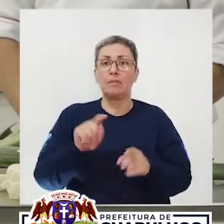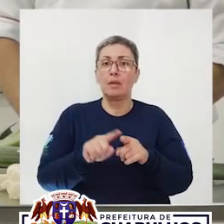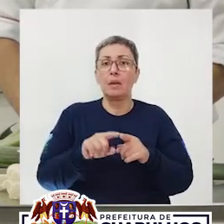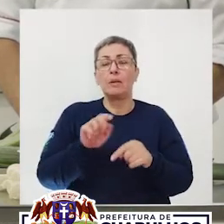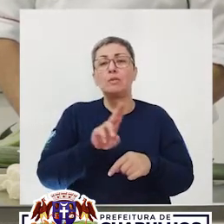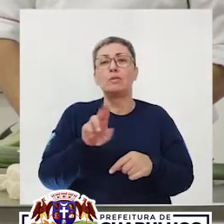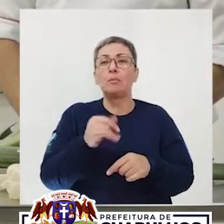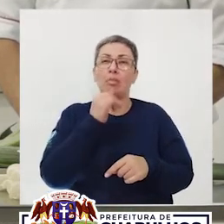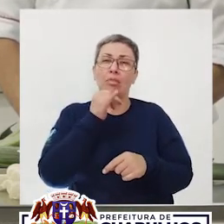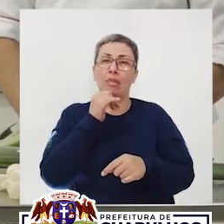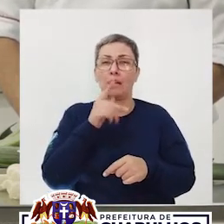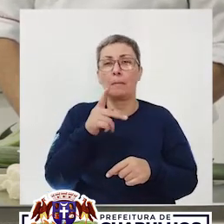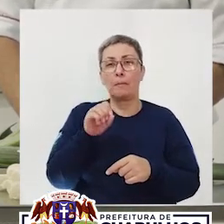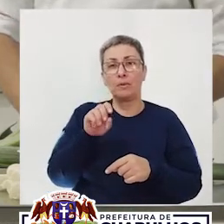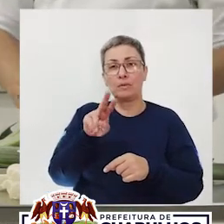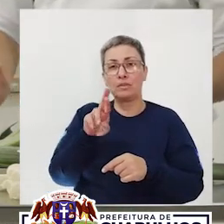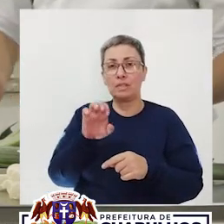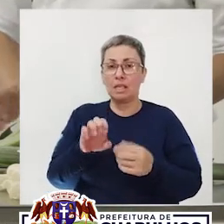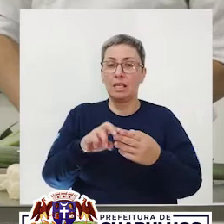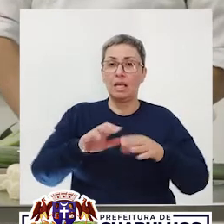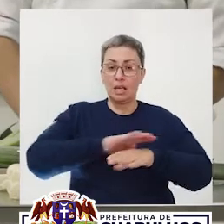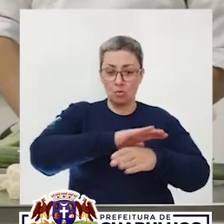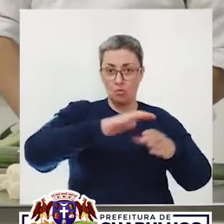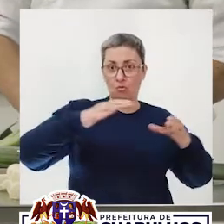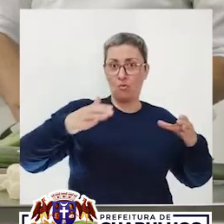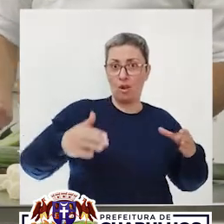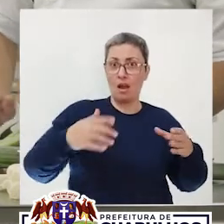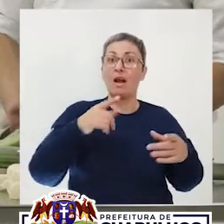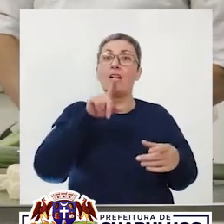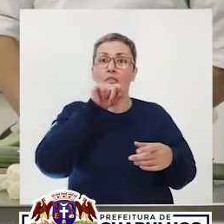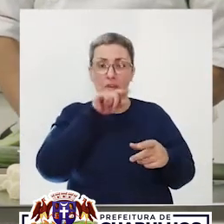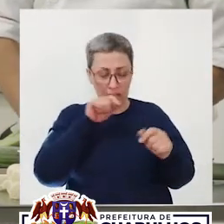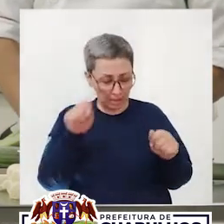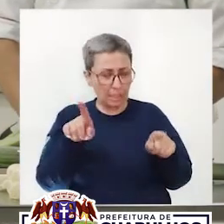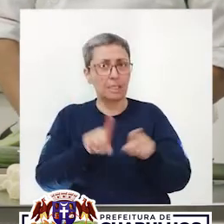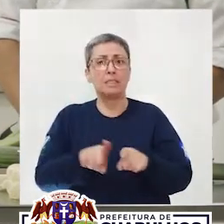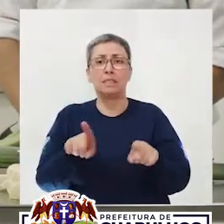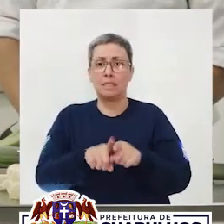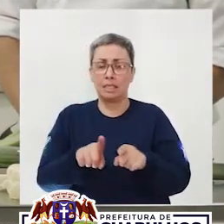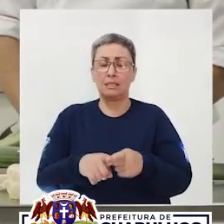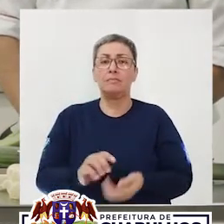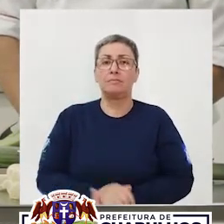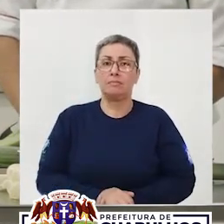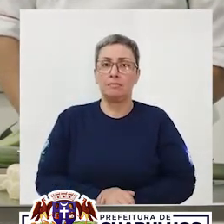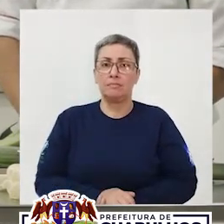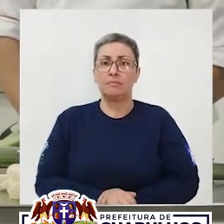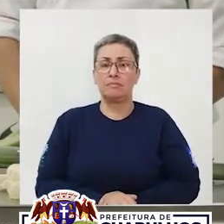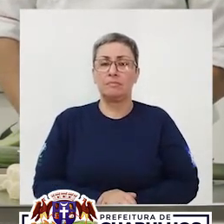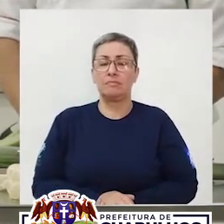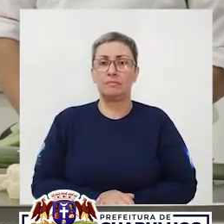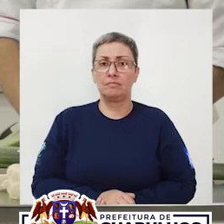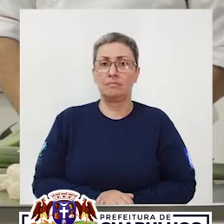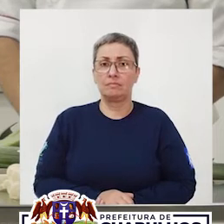que eles chamam de massa podre, né? Tá, aquele empadão de frango também. Isso, daria pra também, fazer também. Dá pra fazer.